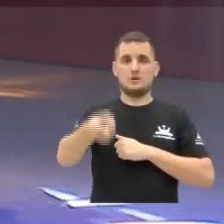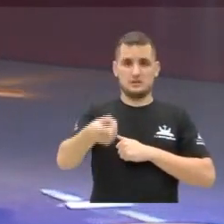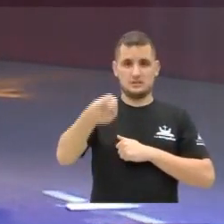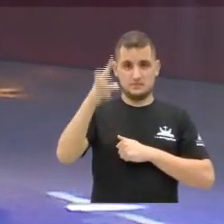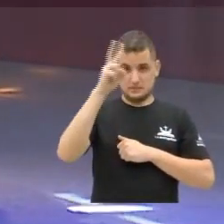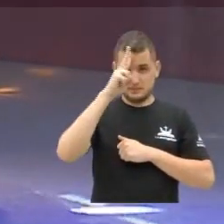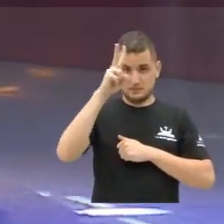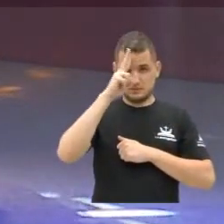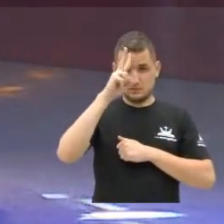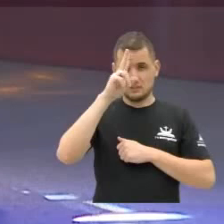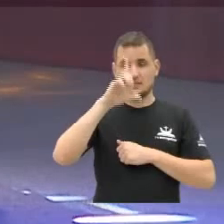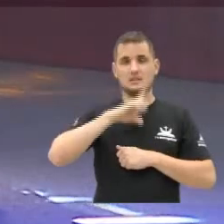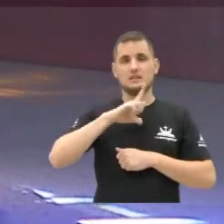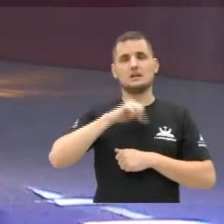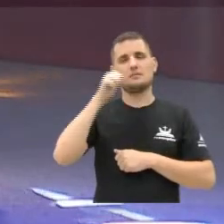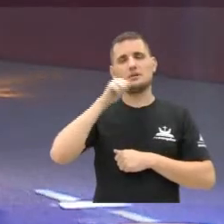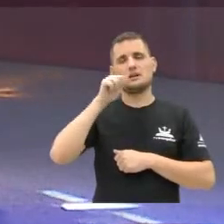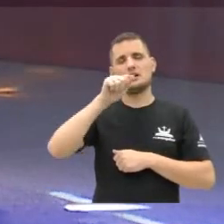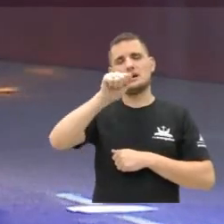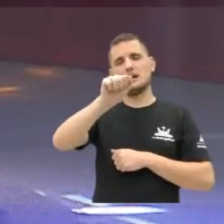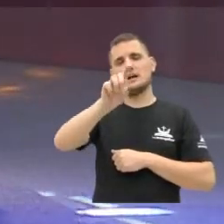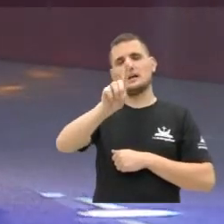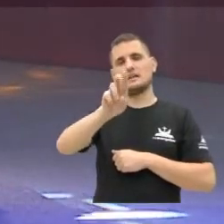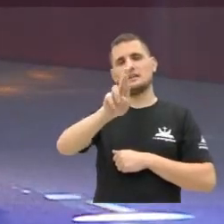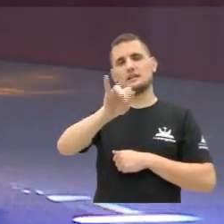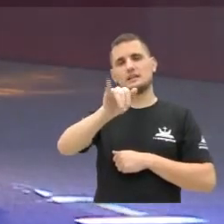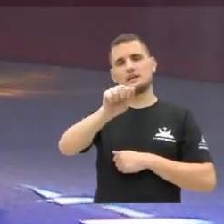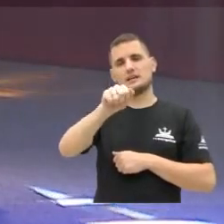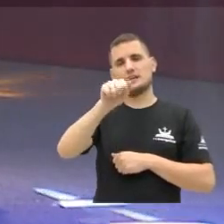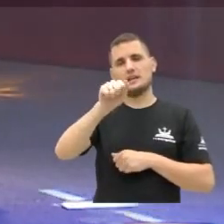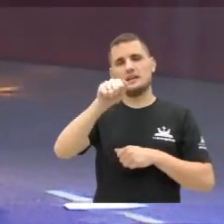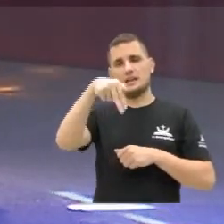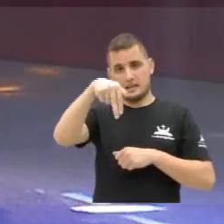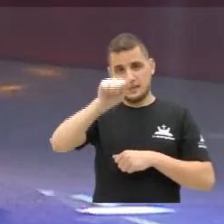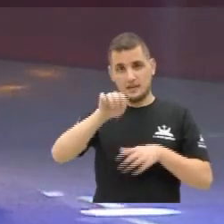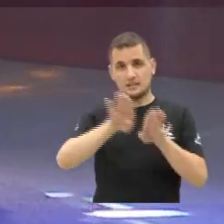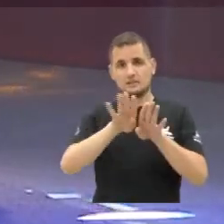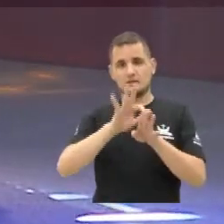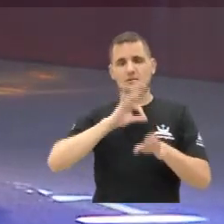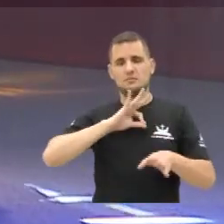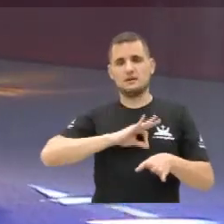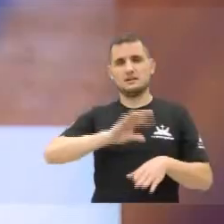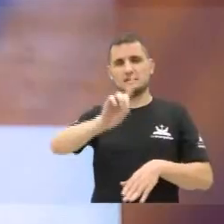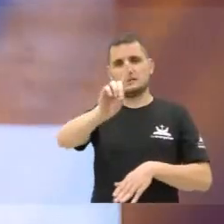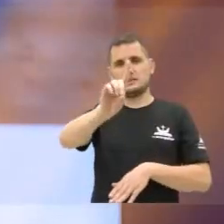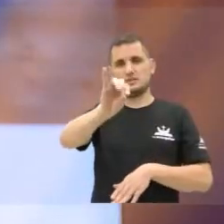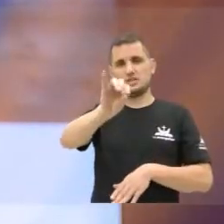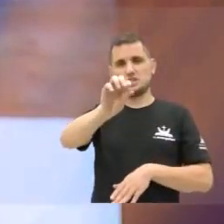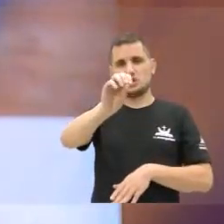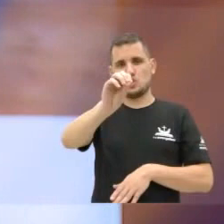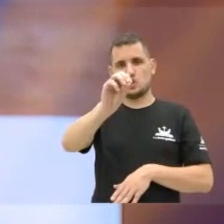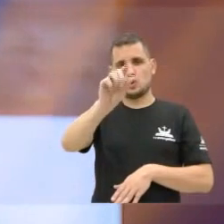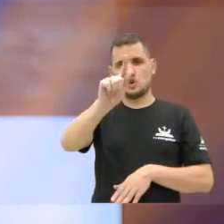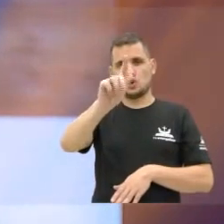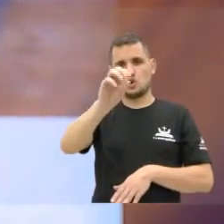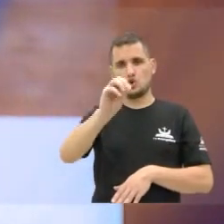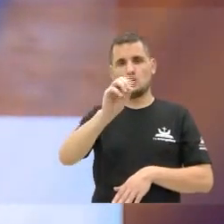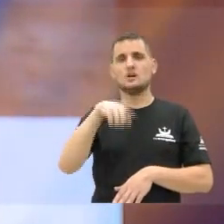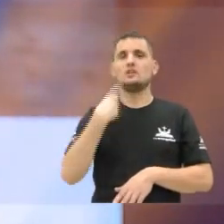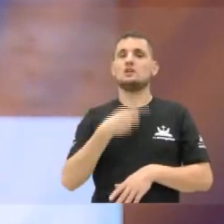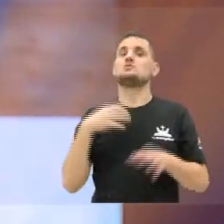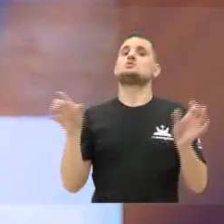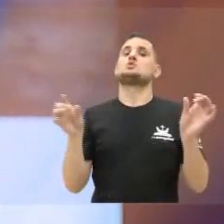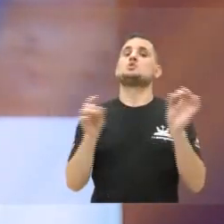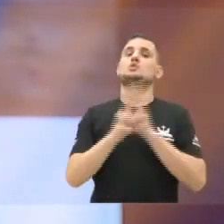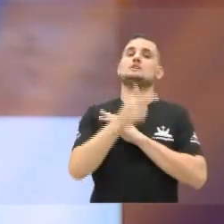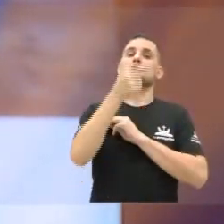Arides e o padre Diogo Albuquerque de São Paulo aqui conosco, fechando essa série, 7 semanas de cura